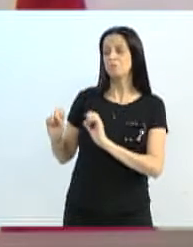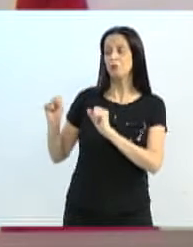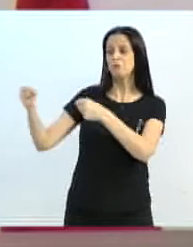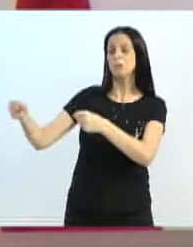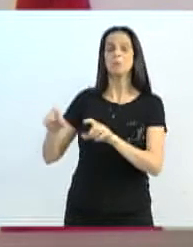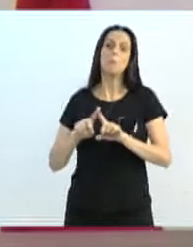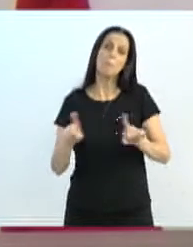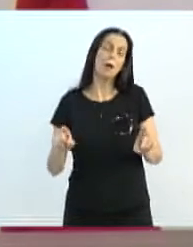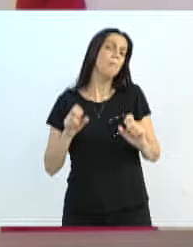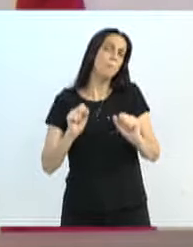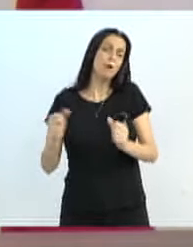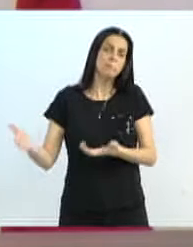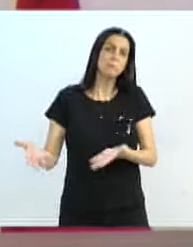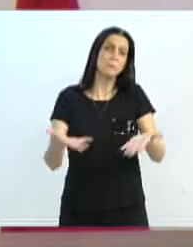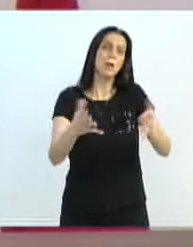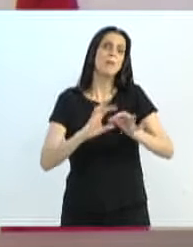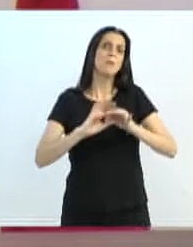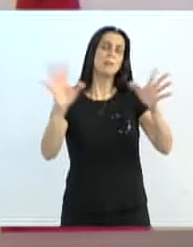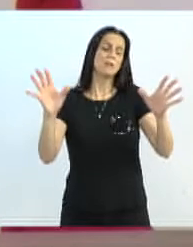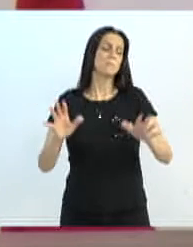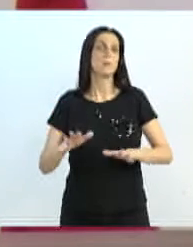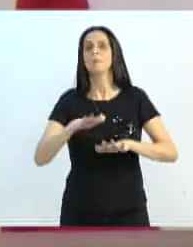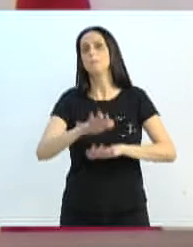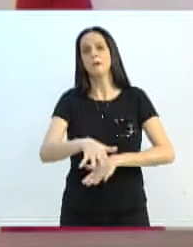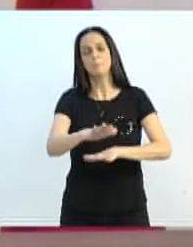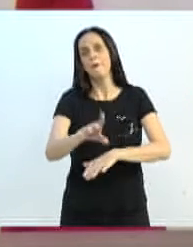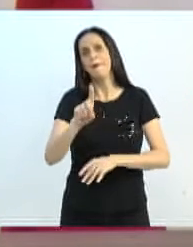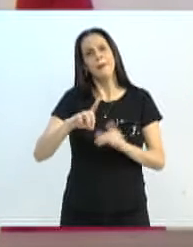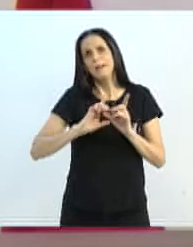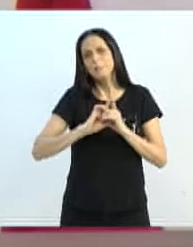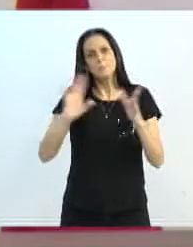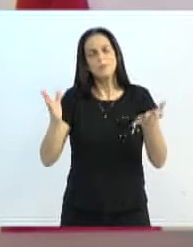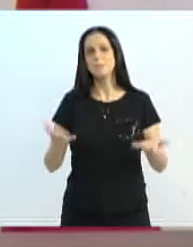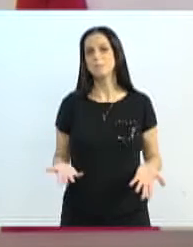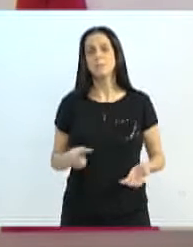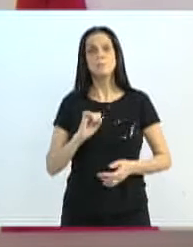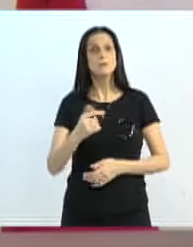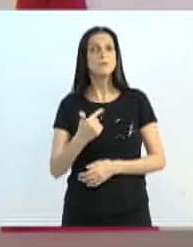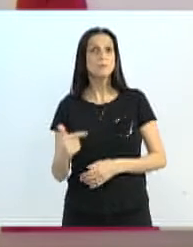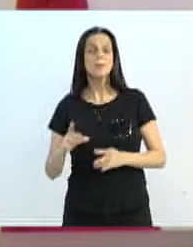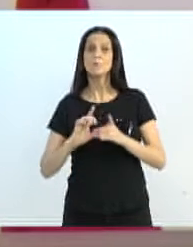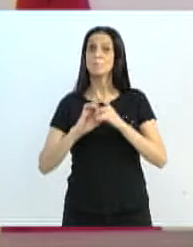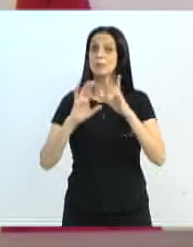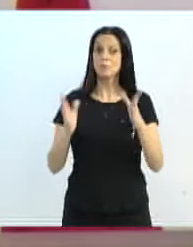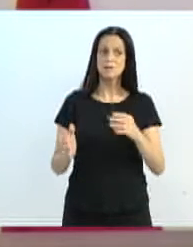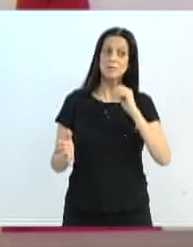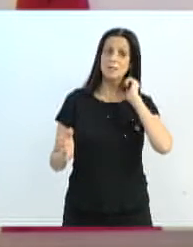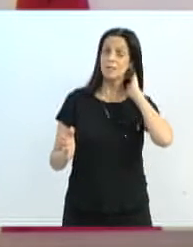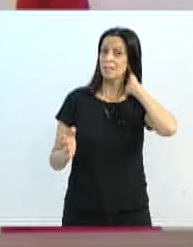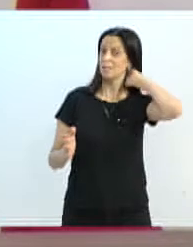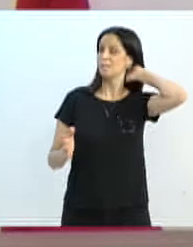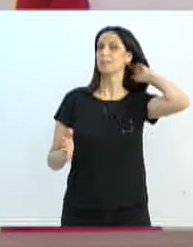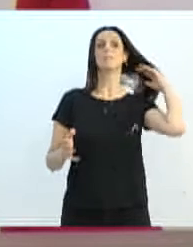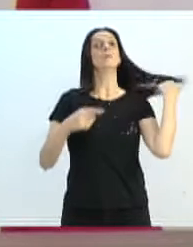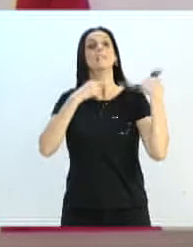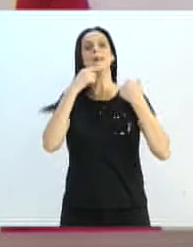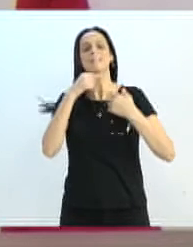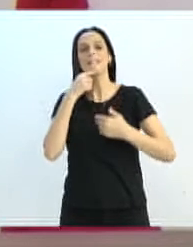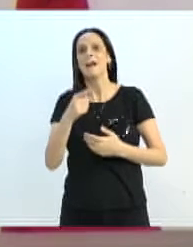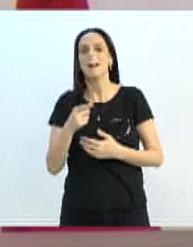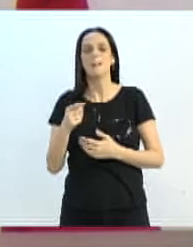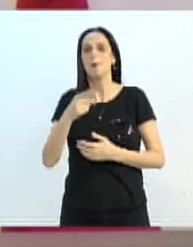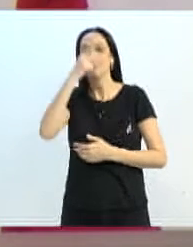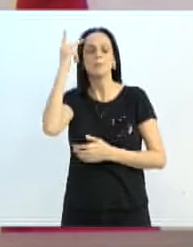das opiniões. Isso é democracia. E se não existisse democracia, nenhum lado e nem outro poderia se